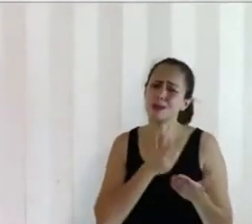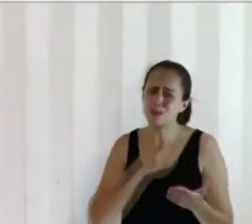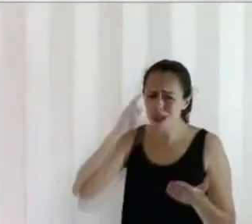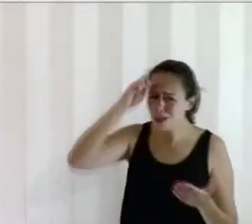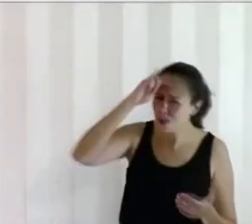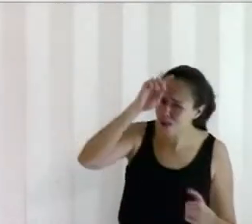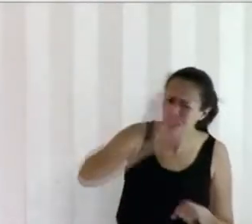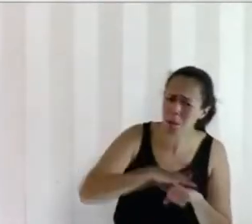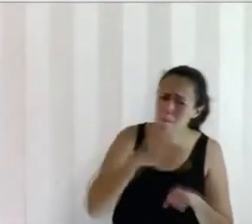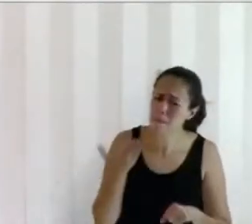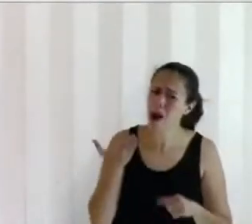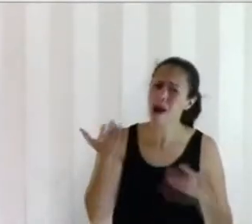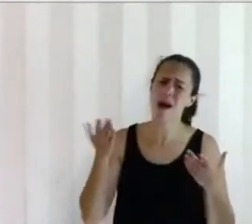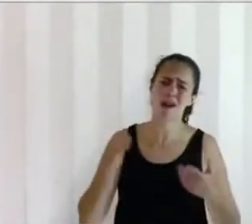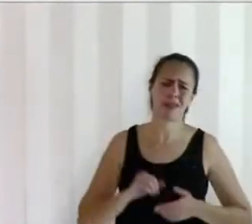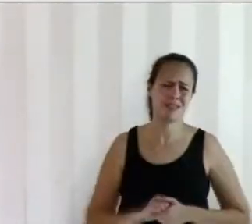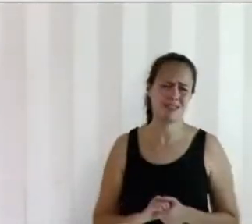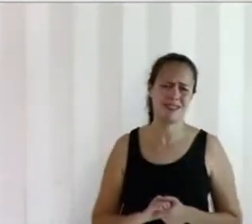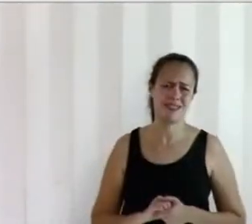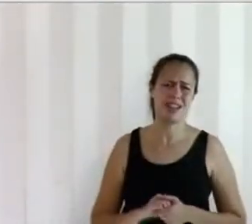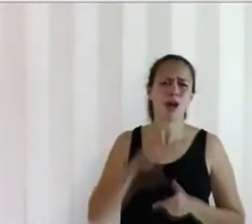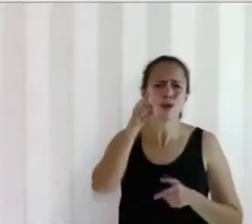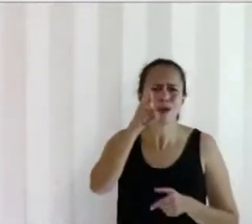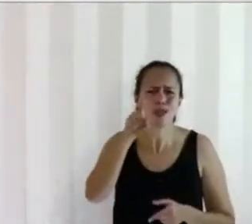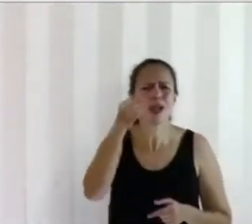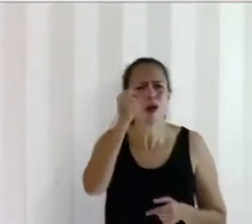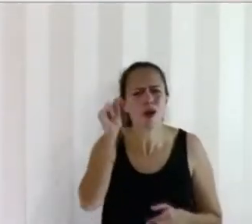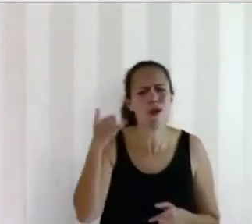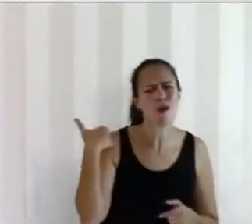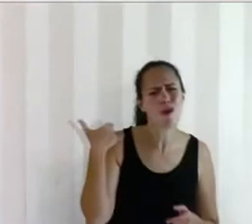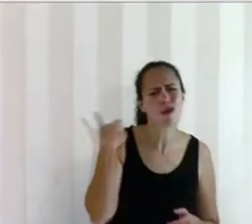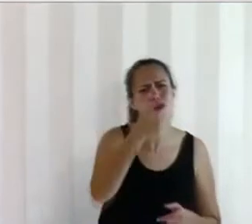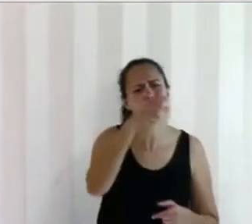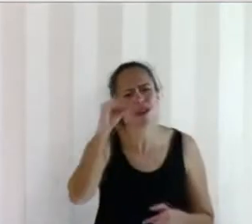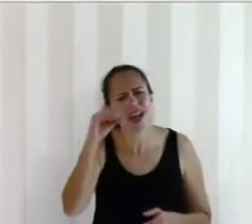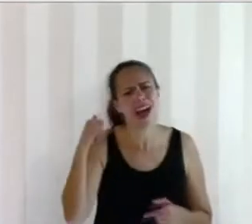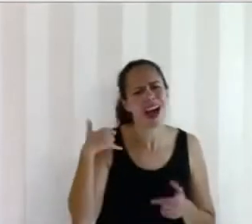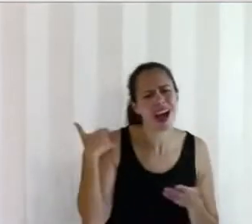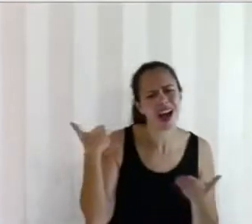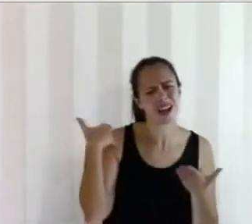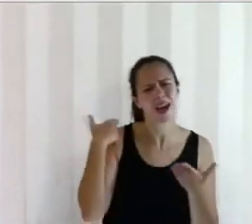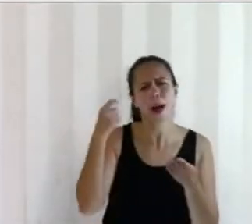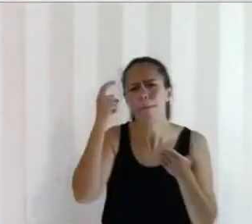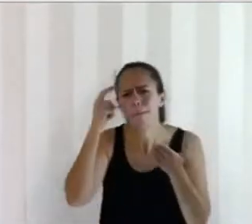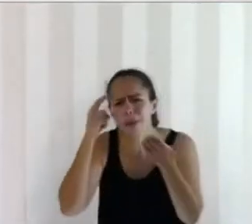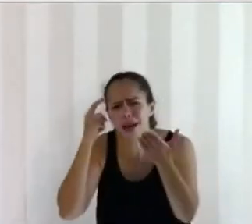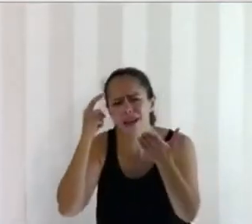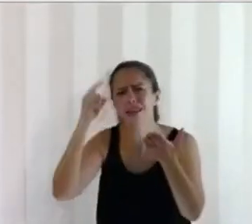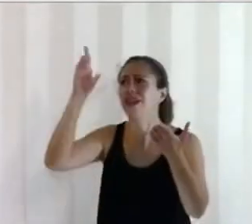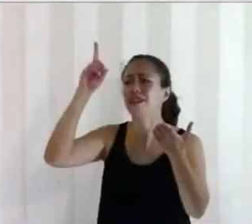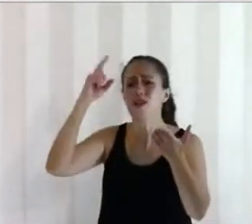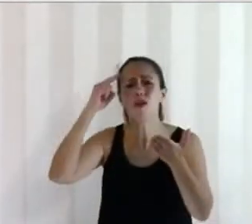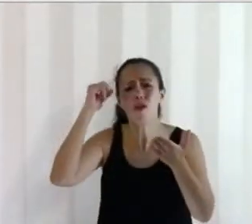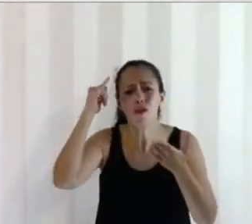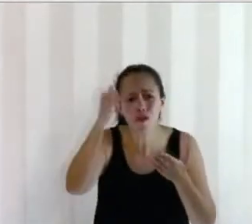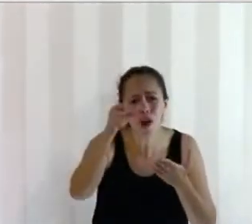7 anos, tem 8 anos, tem 10 anos, pensa bem no que o Senhor Deus está falando hoje para